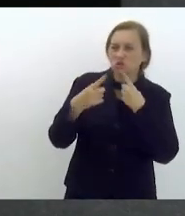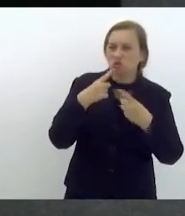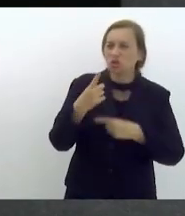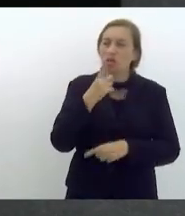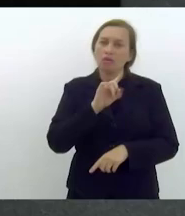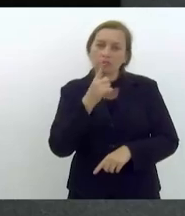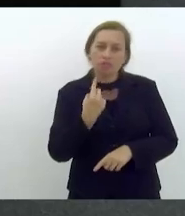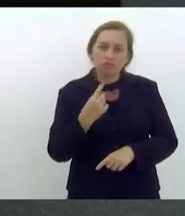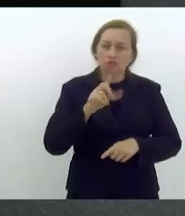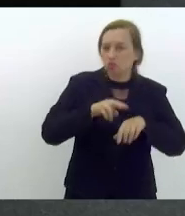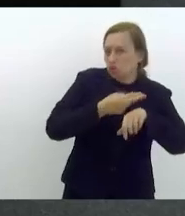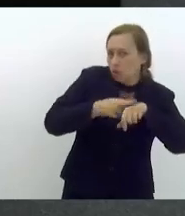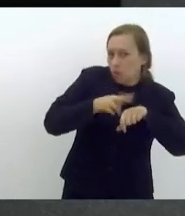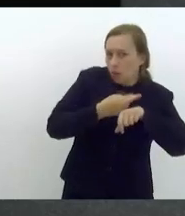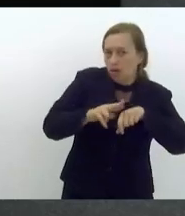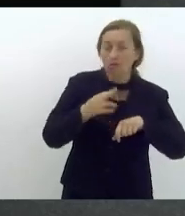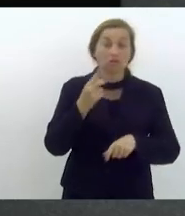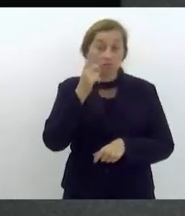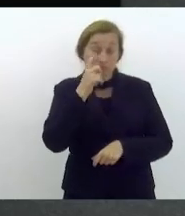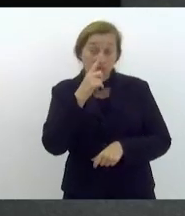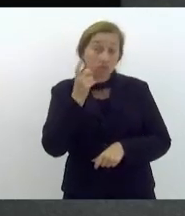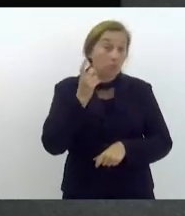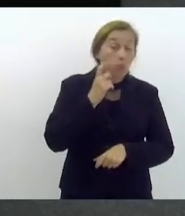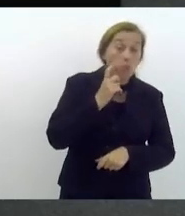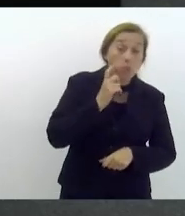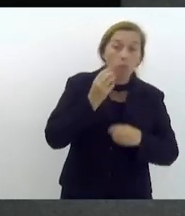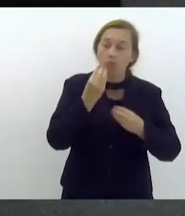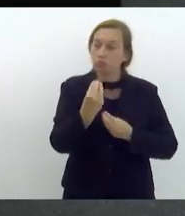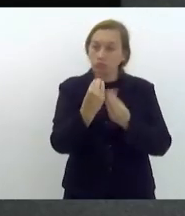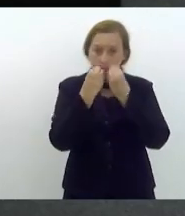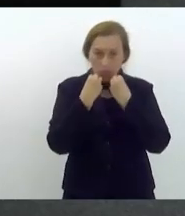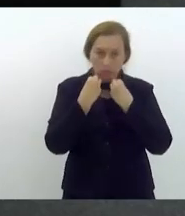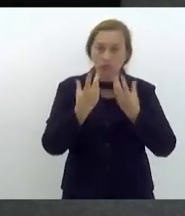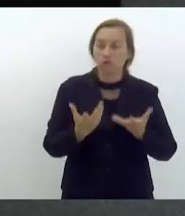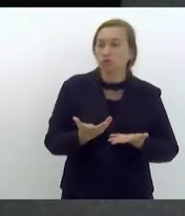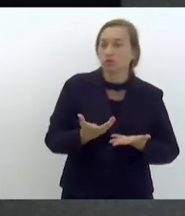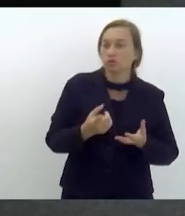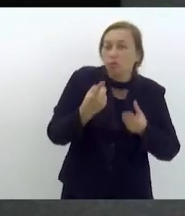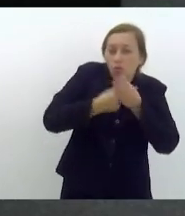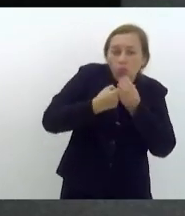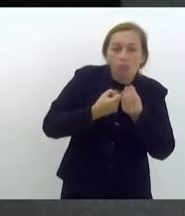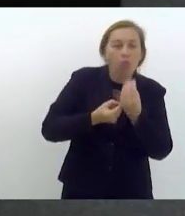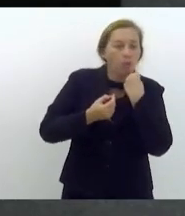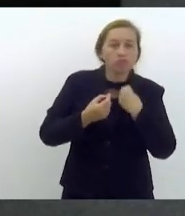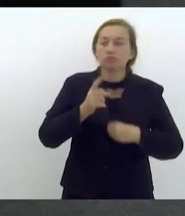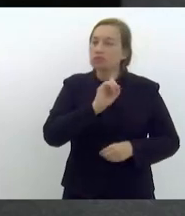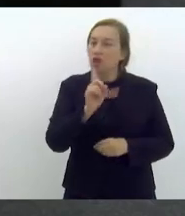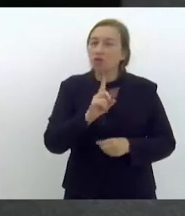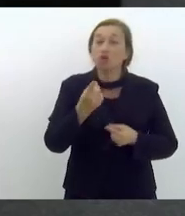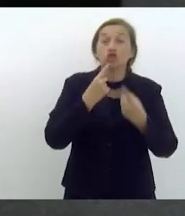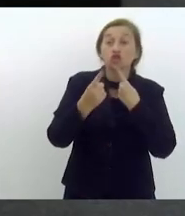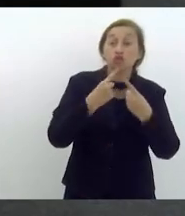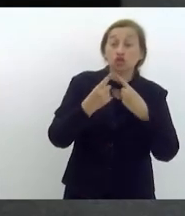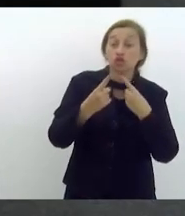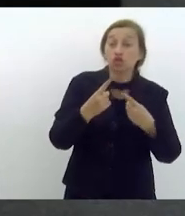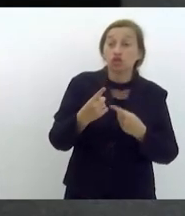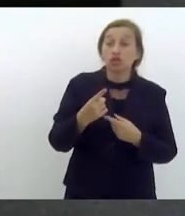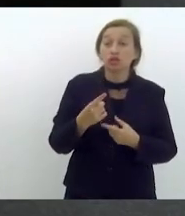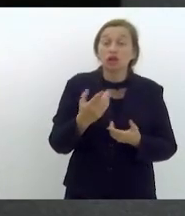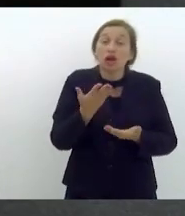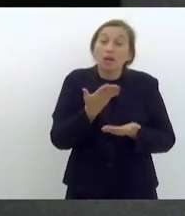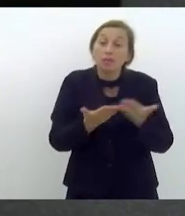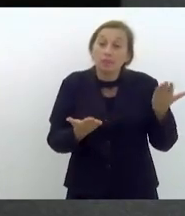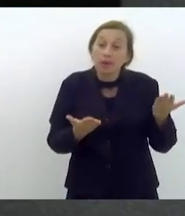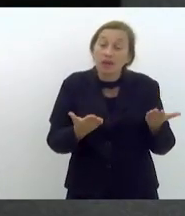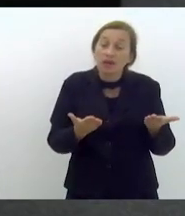pirulito do chocolate da bala do hambúrguer x-burguer não tava preocupado discutir a perda de receita